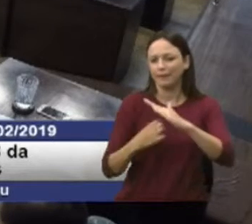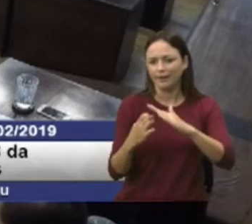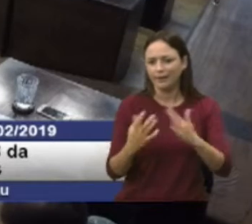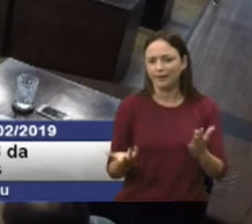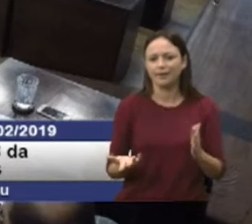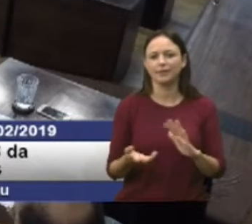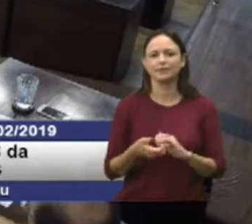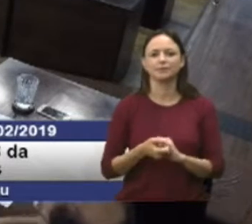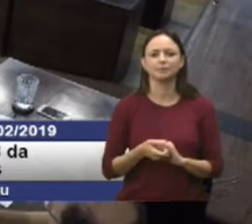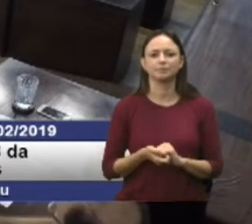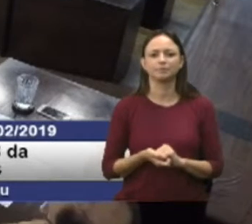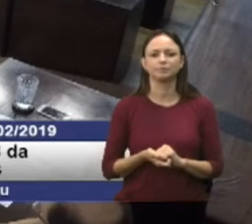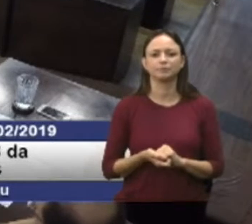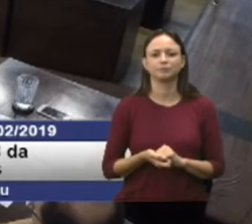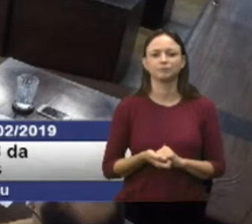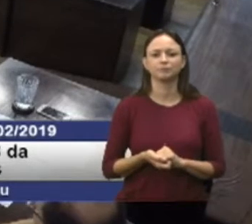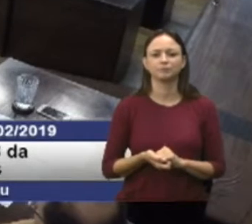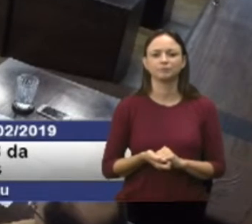Tá.